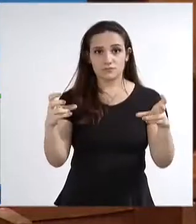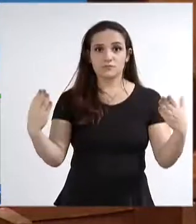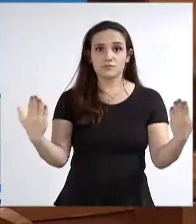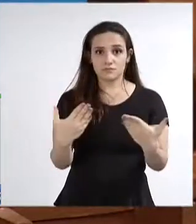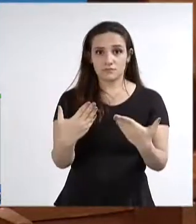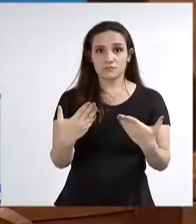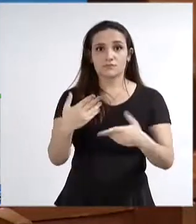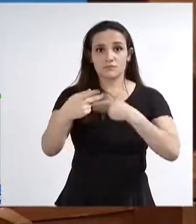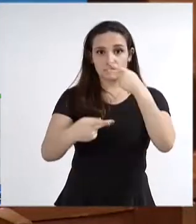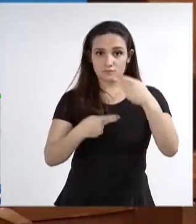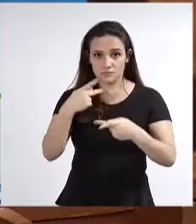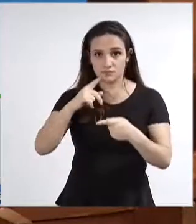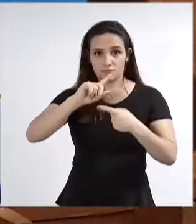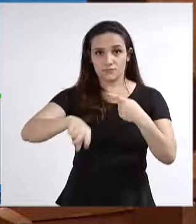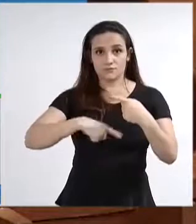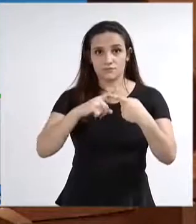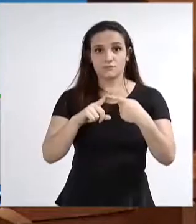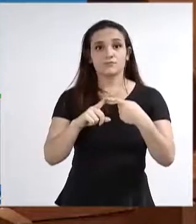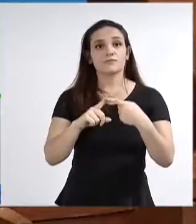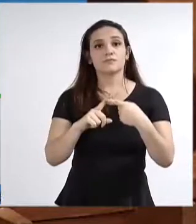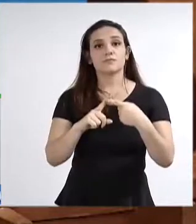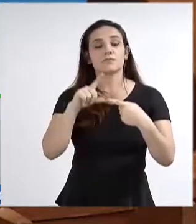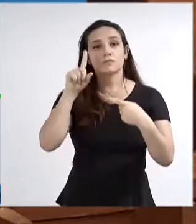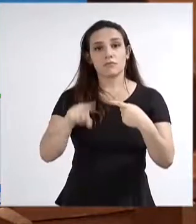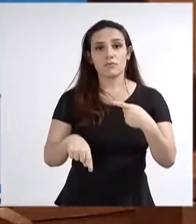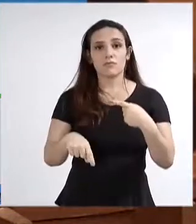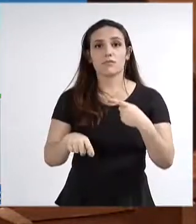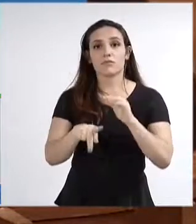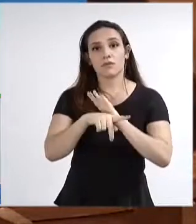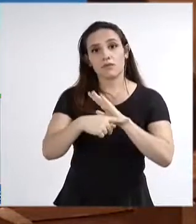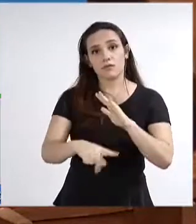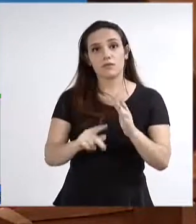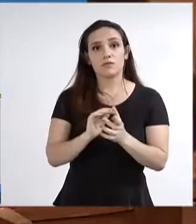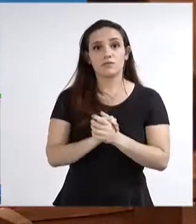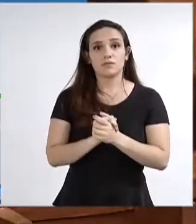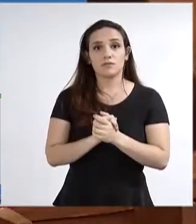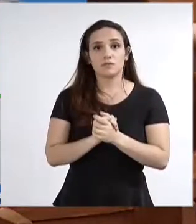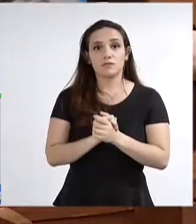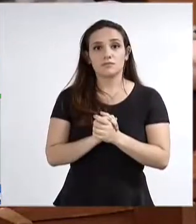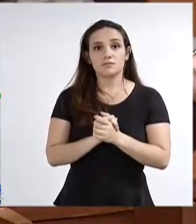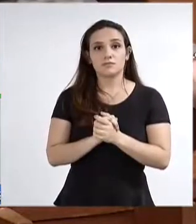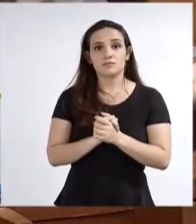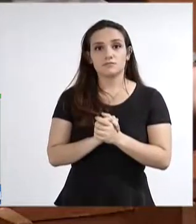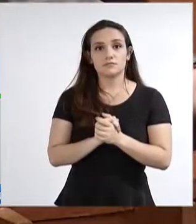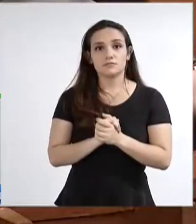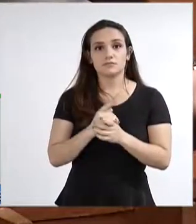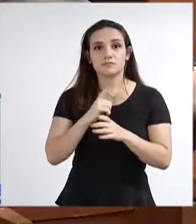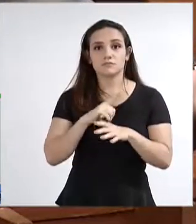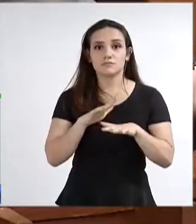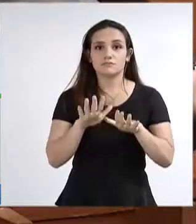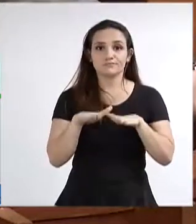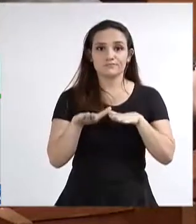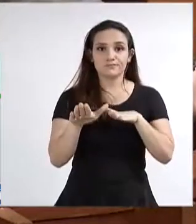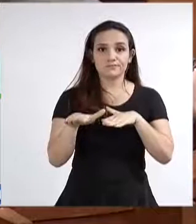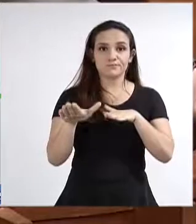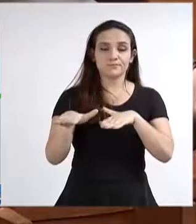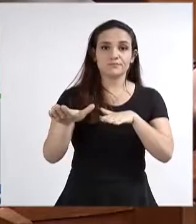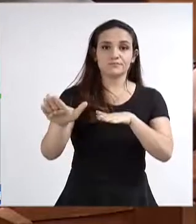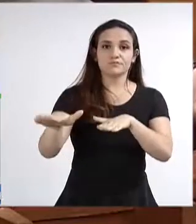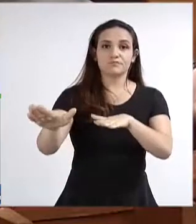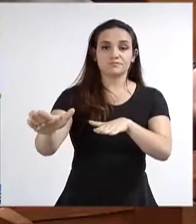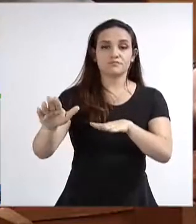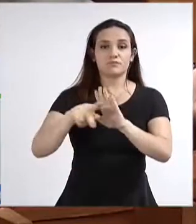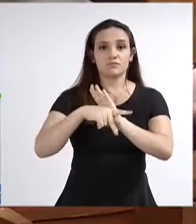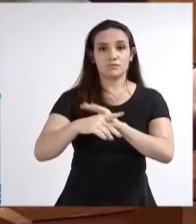manhã. O primeiro deles está relacionado à caravana da saúde, que